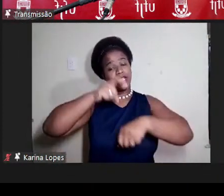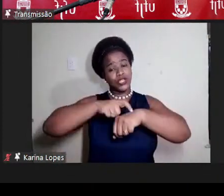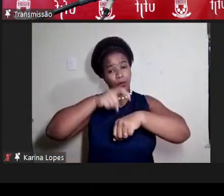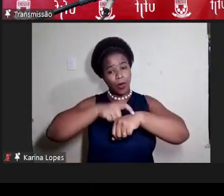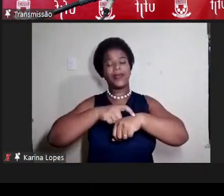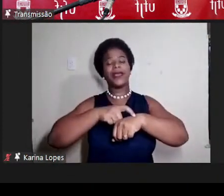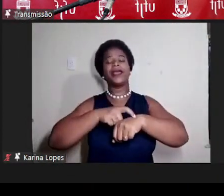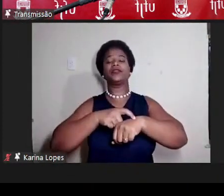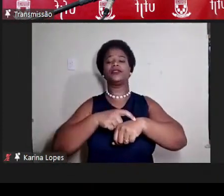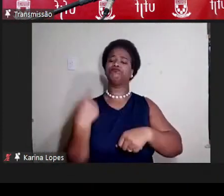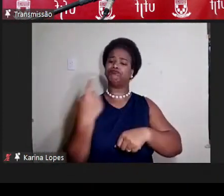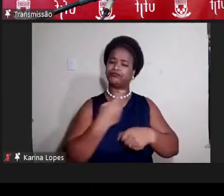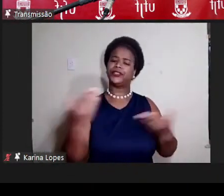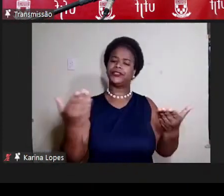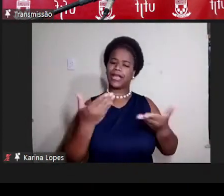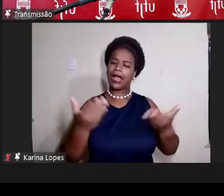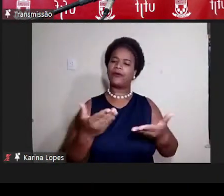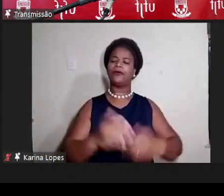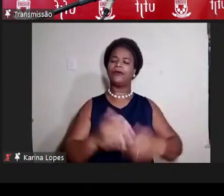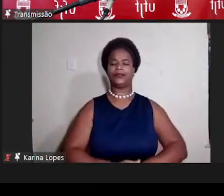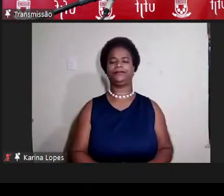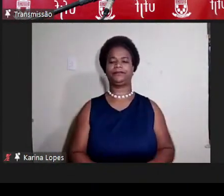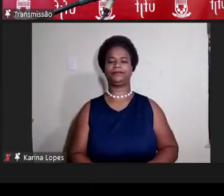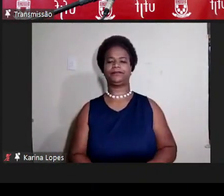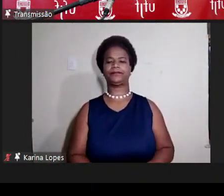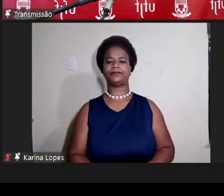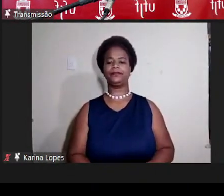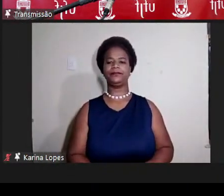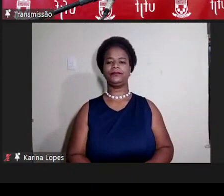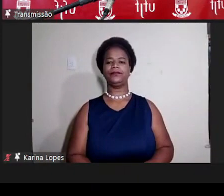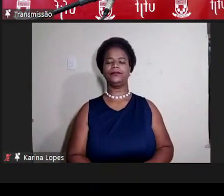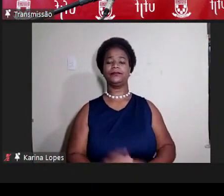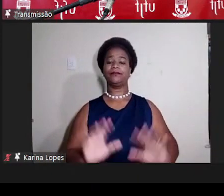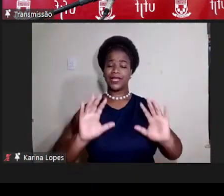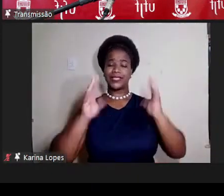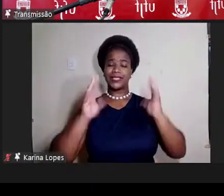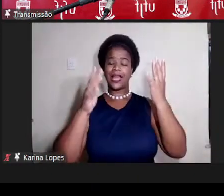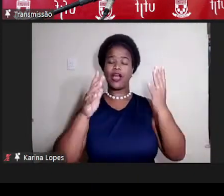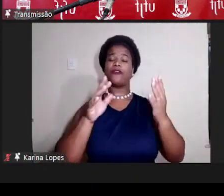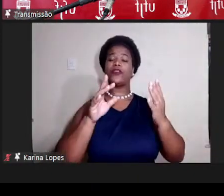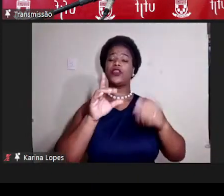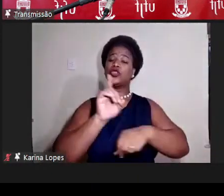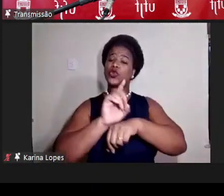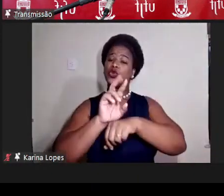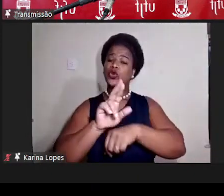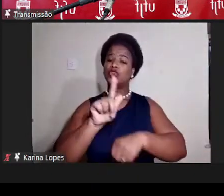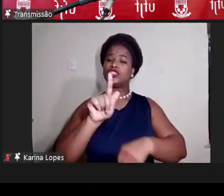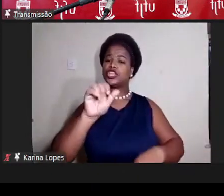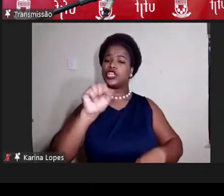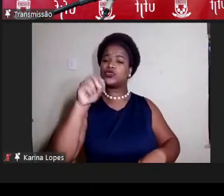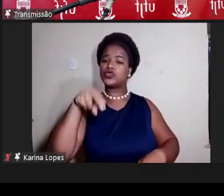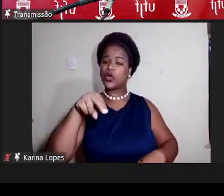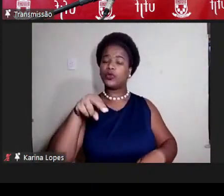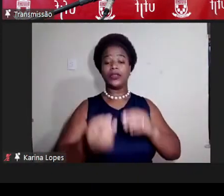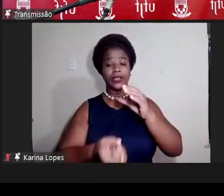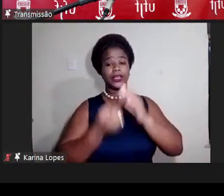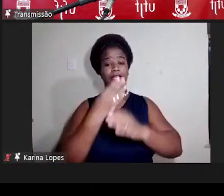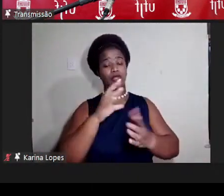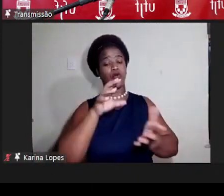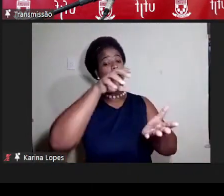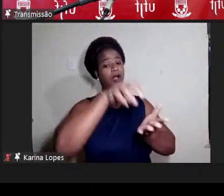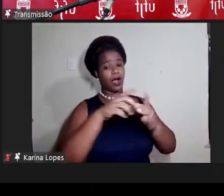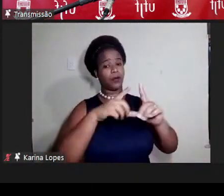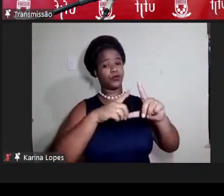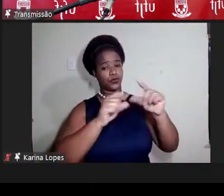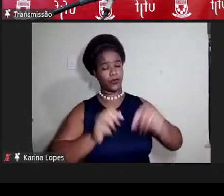vivenciando como agora. Salve Dr. Gilson Salomão, que fundou o nosso campus. Quero